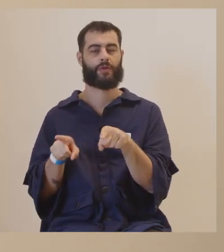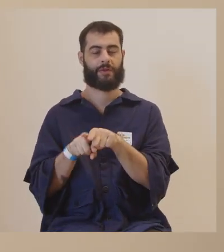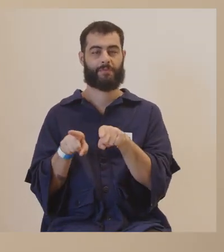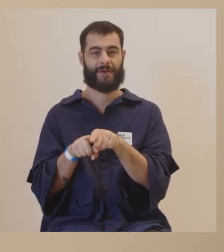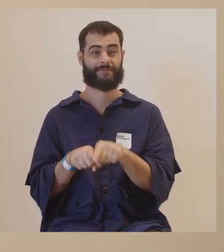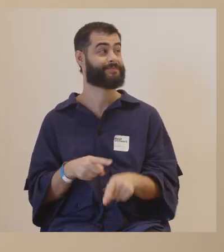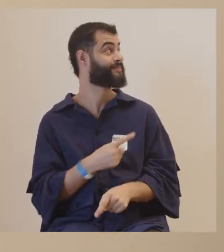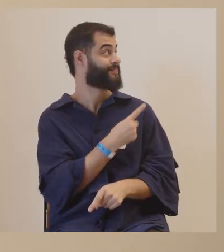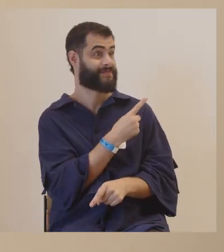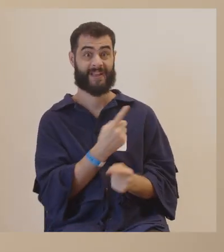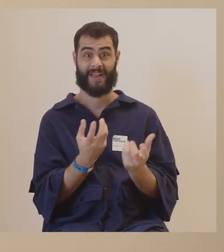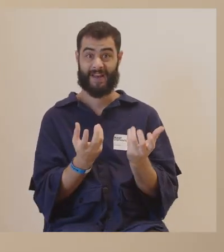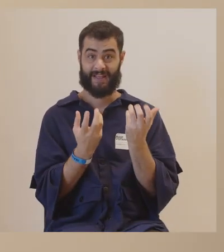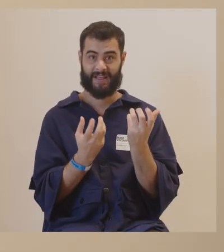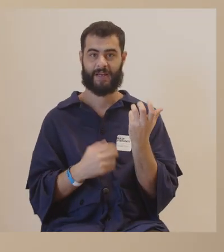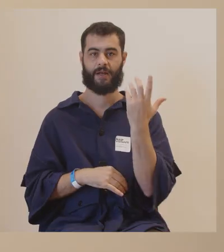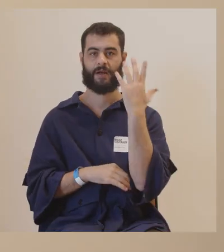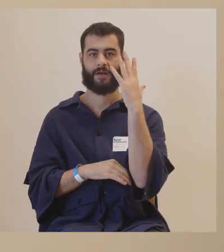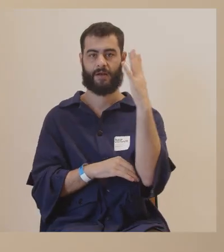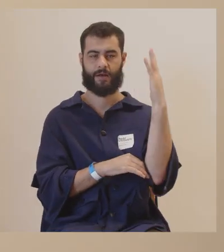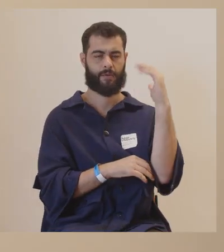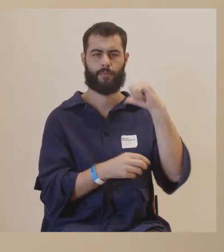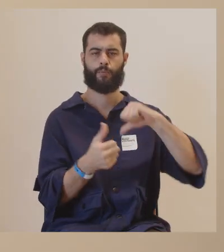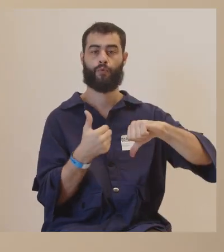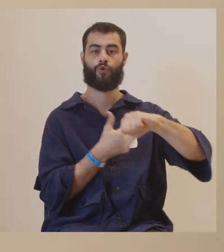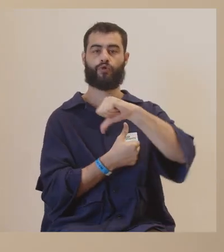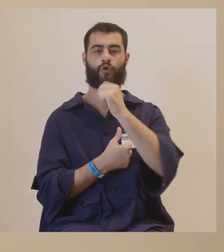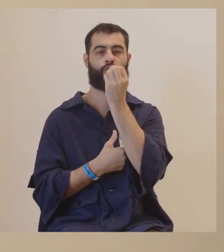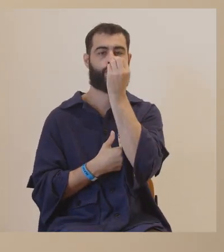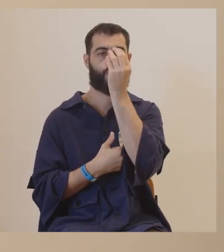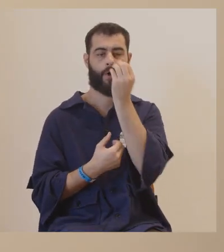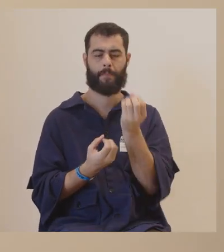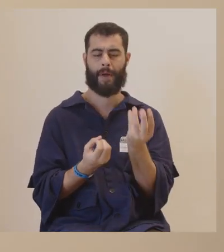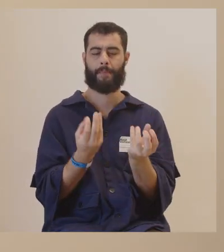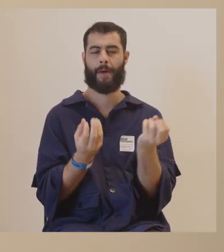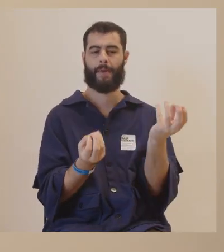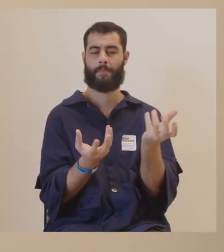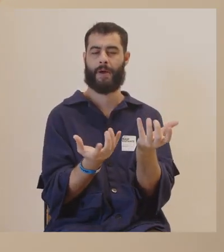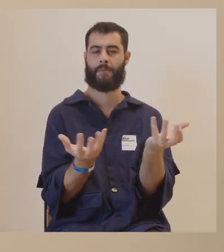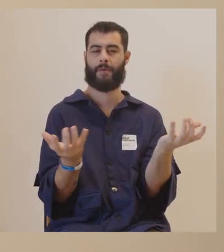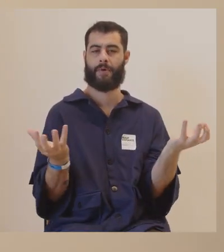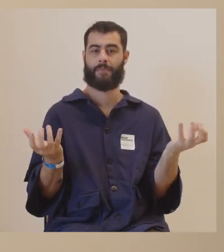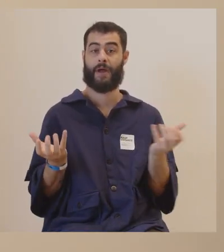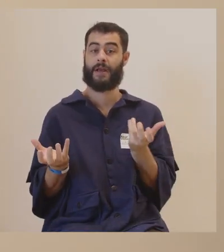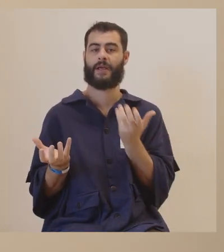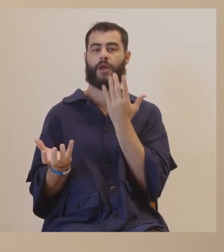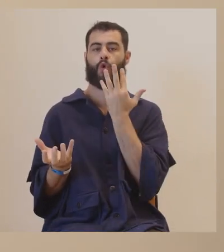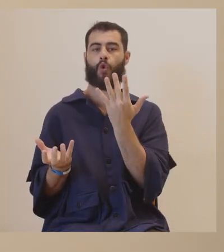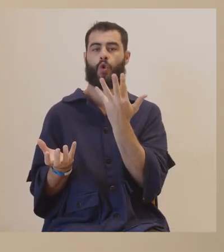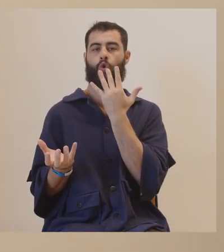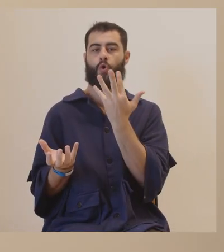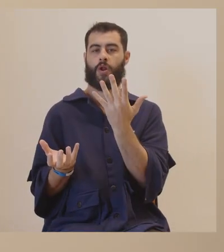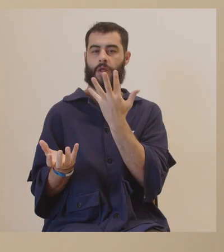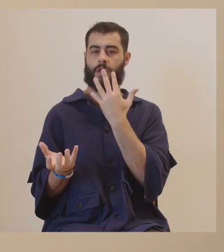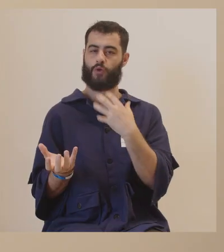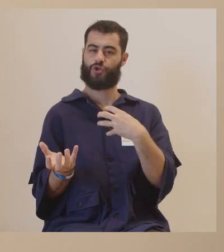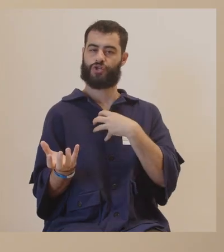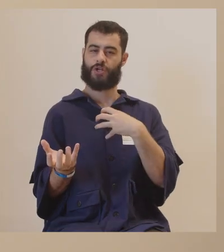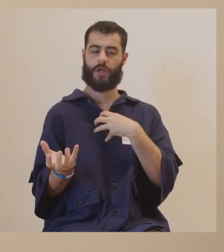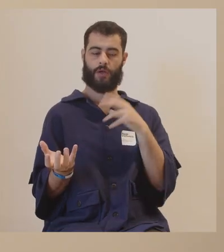queria justamente aproximar espécies de flores que criassem efeitos e manchas coloridas, etc., de forma que ele